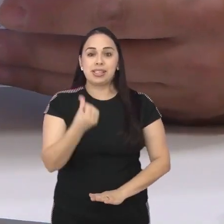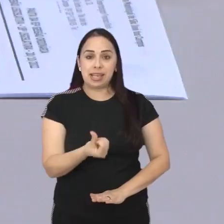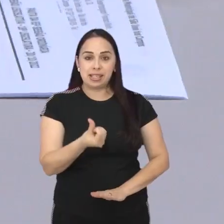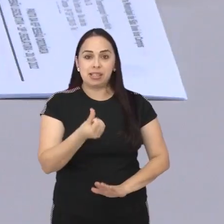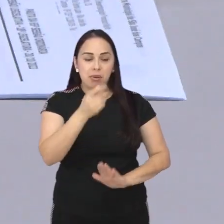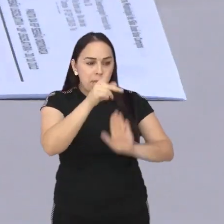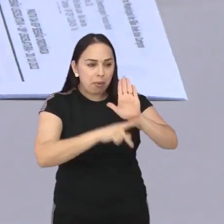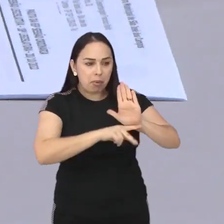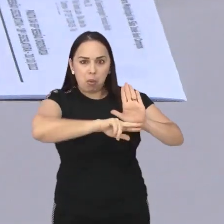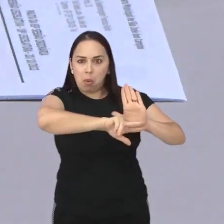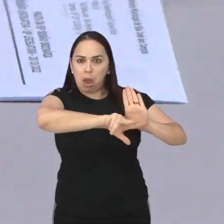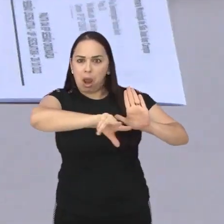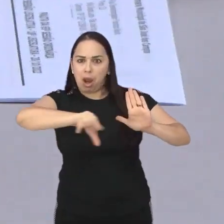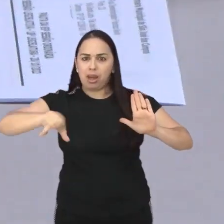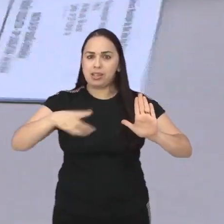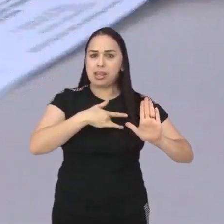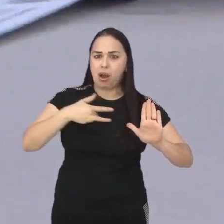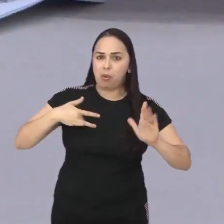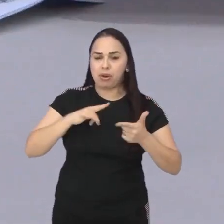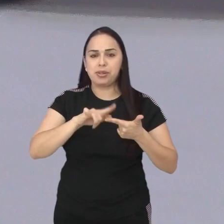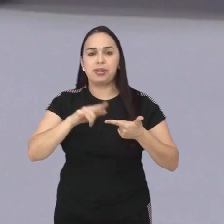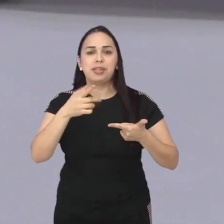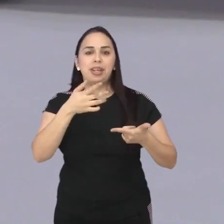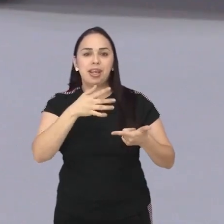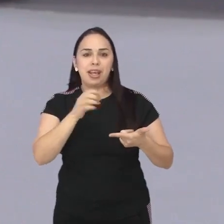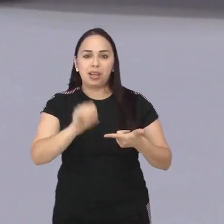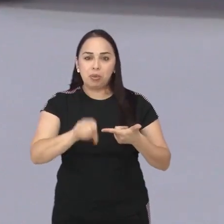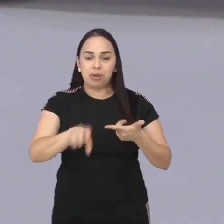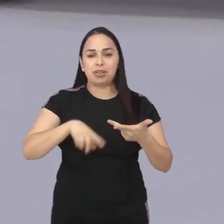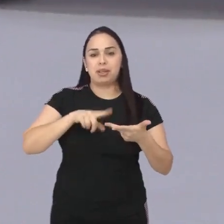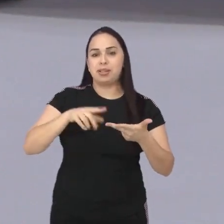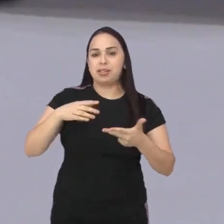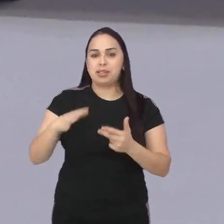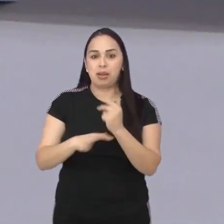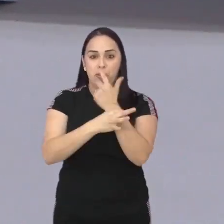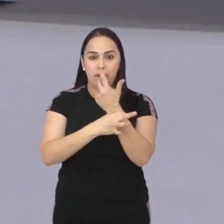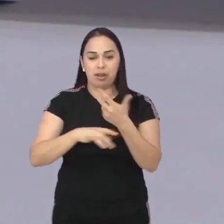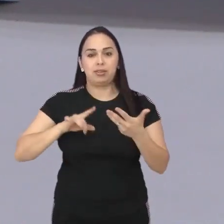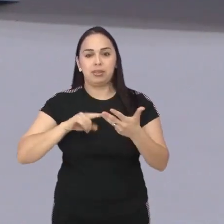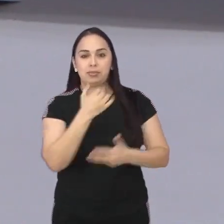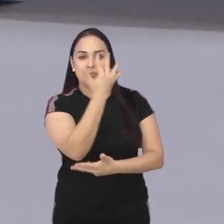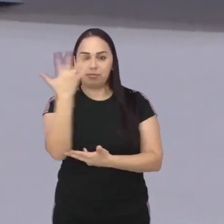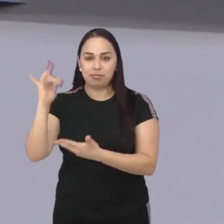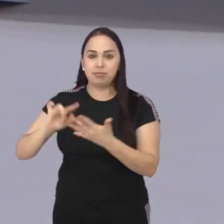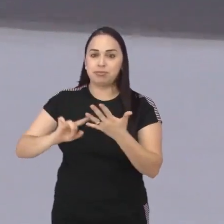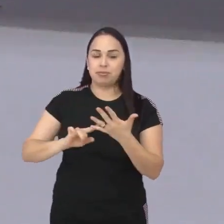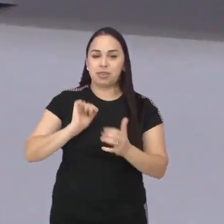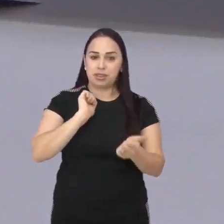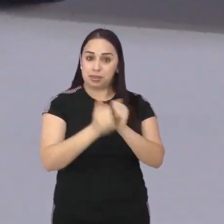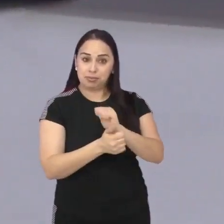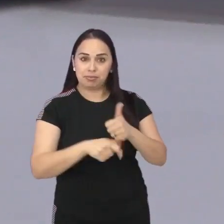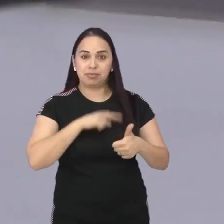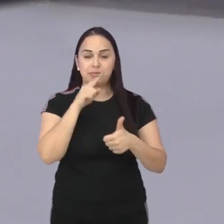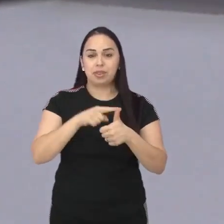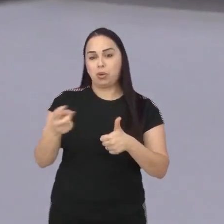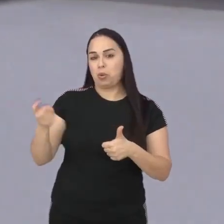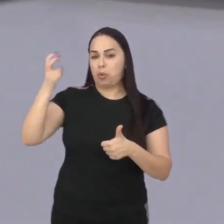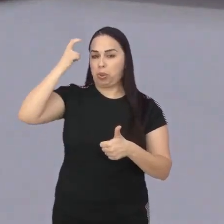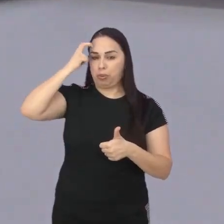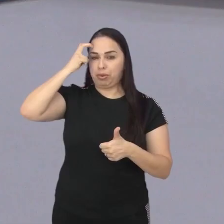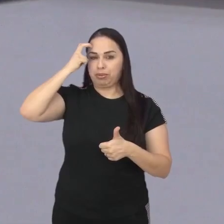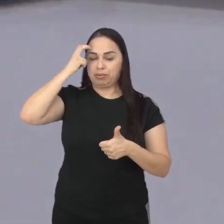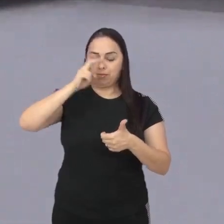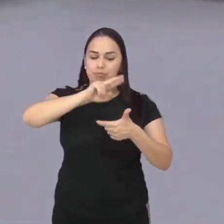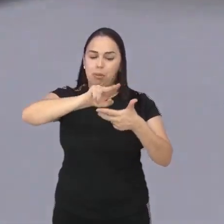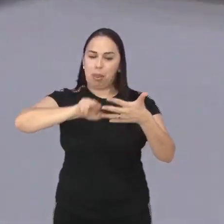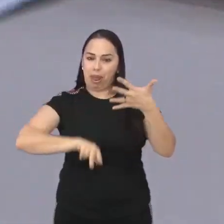lei com temas diversos como saúde, educação, segurança, meio ambiente, esporte,